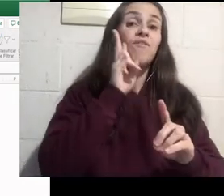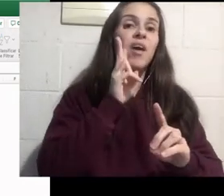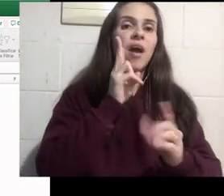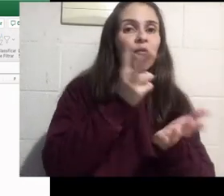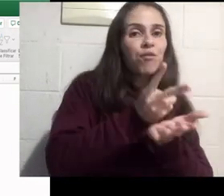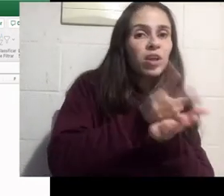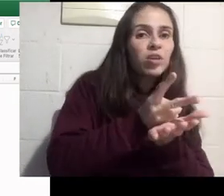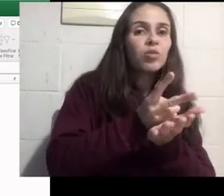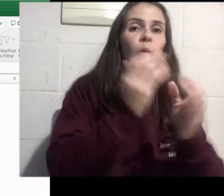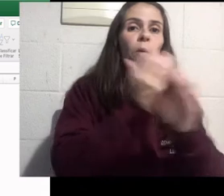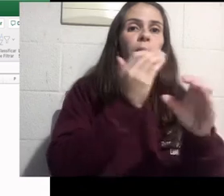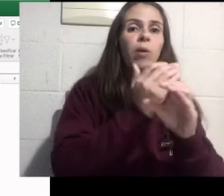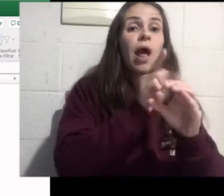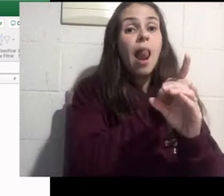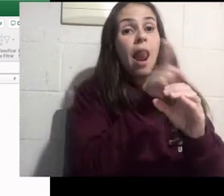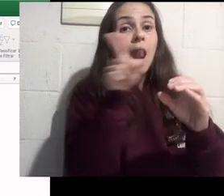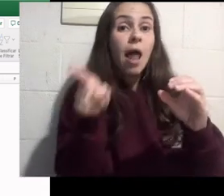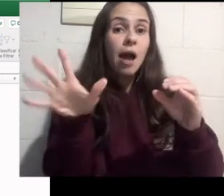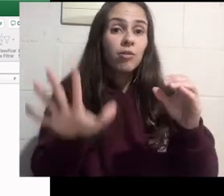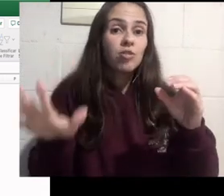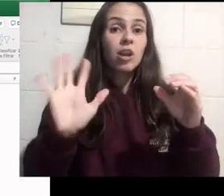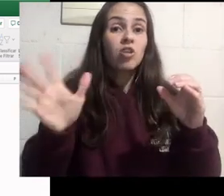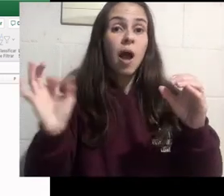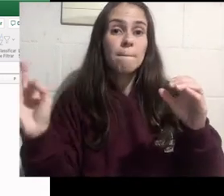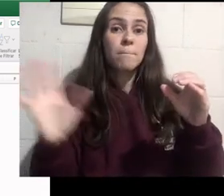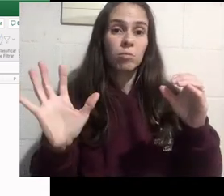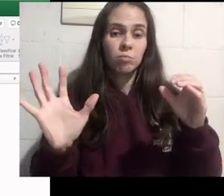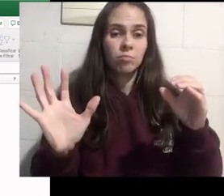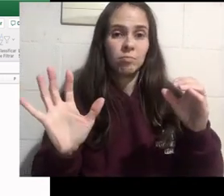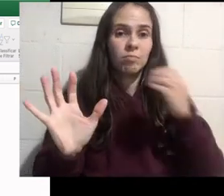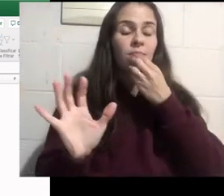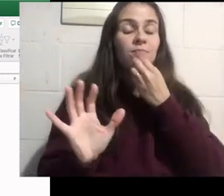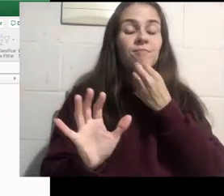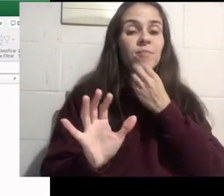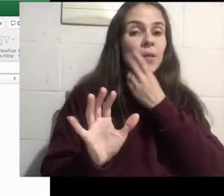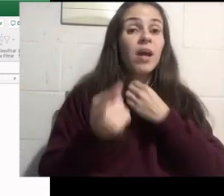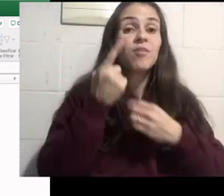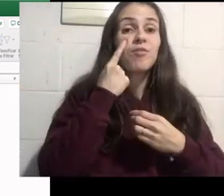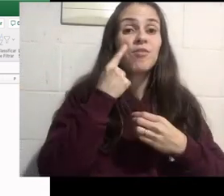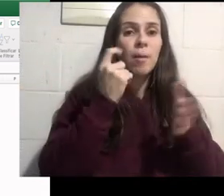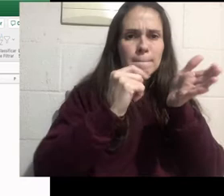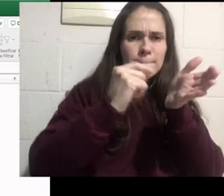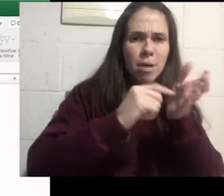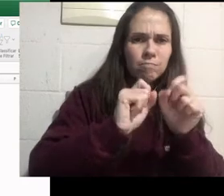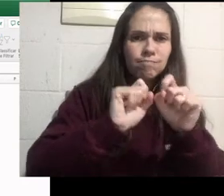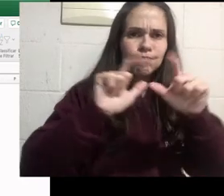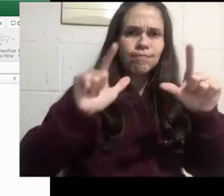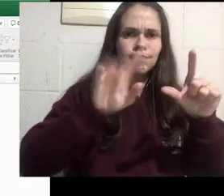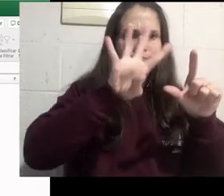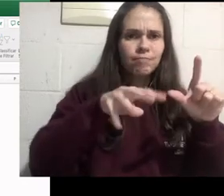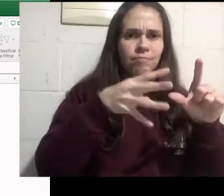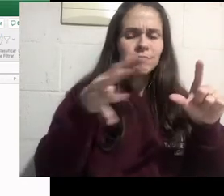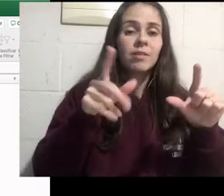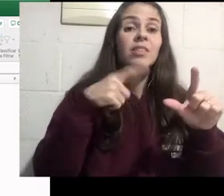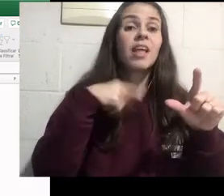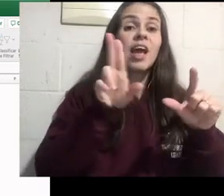investimentos fixos, a gente vai estar esse valor automaticamente vindo de lá. Então, se vocês clicarem em cima da célula, aqui em cima no Excel